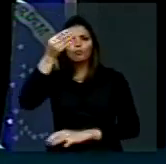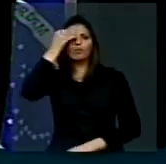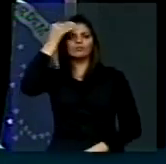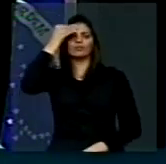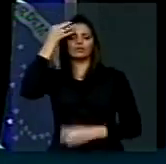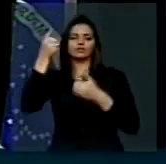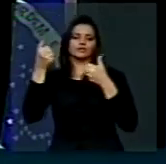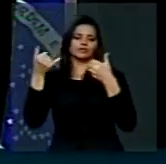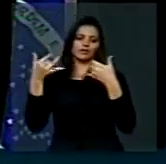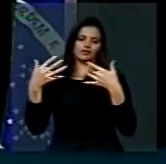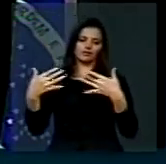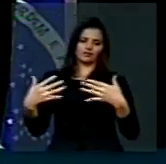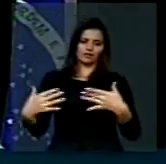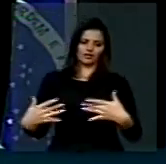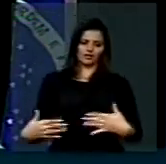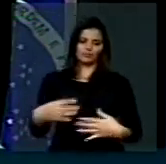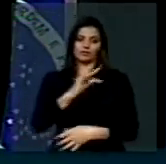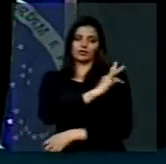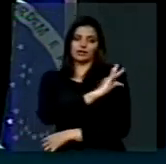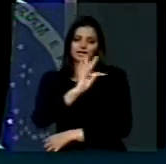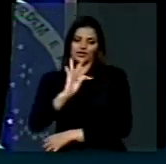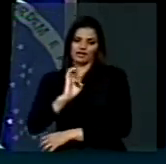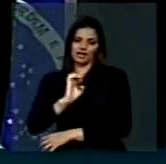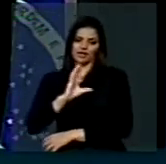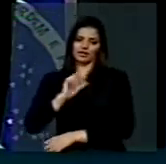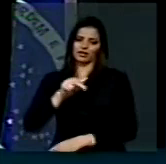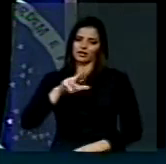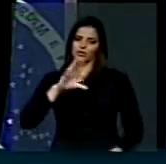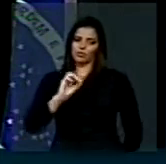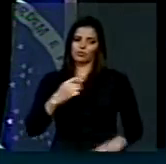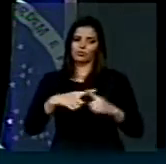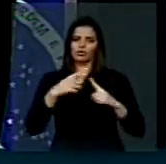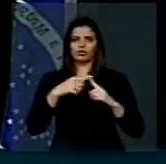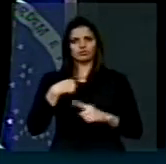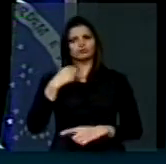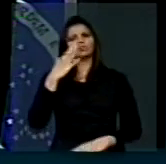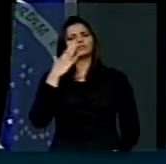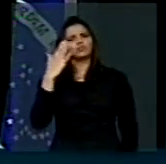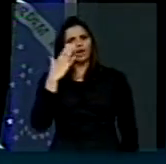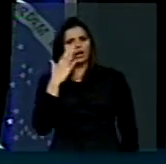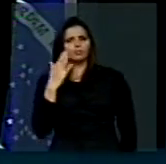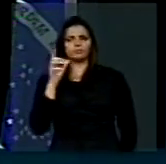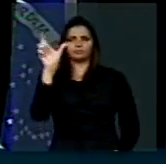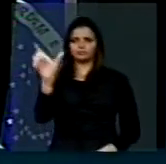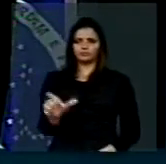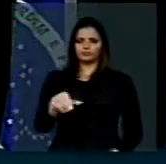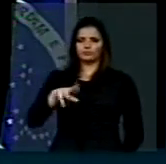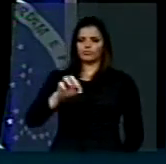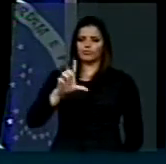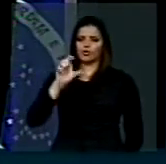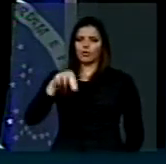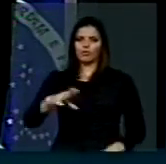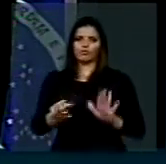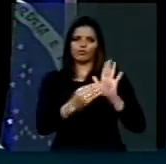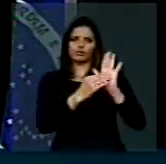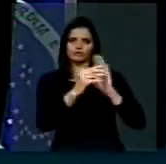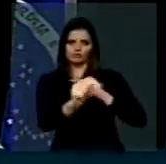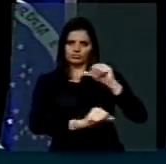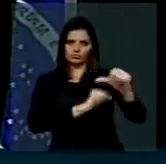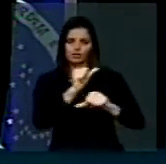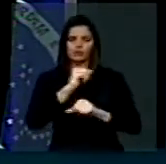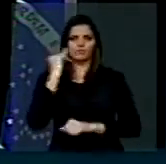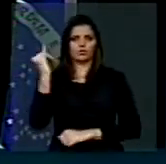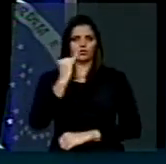inclusive, a gente reconhece que temos que estar revendo. O próprio relator fez alterações